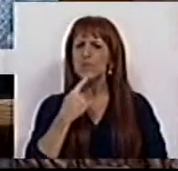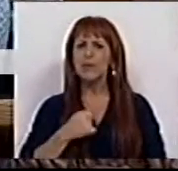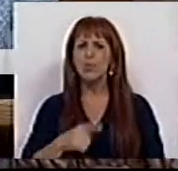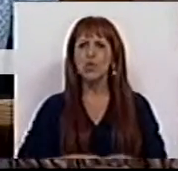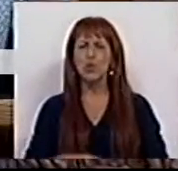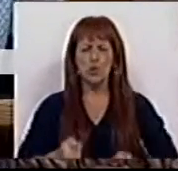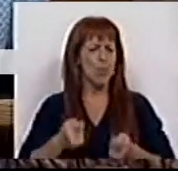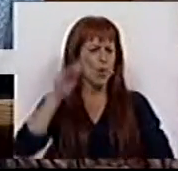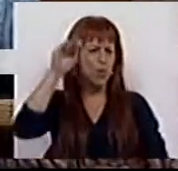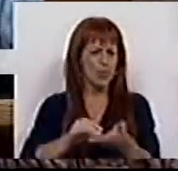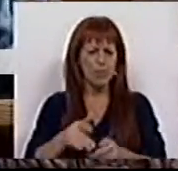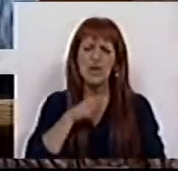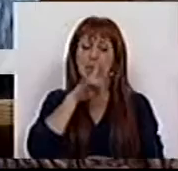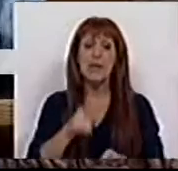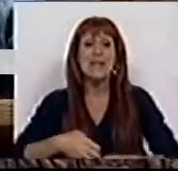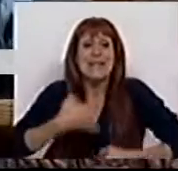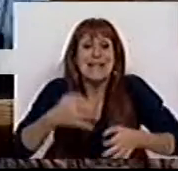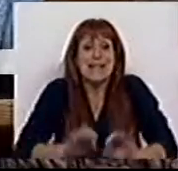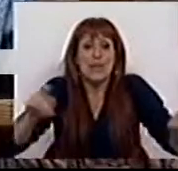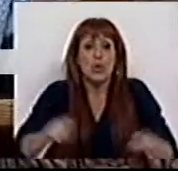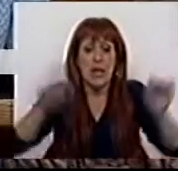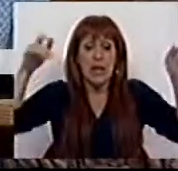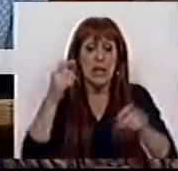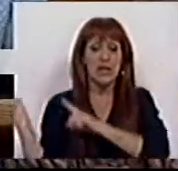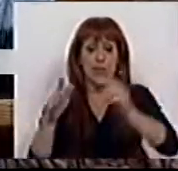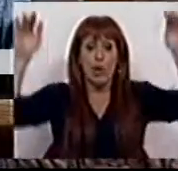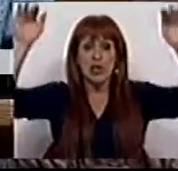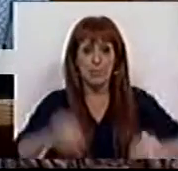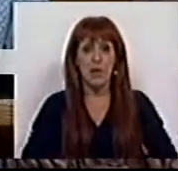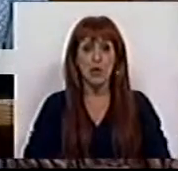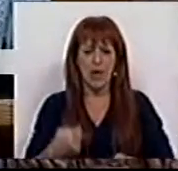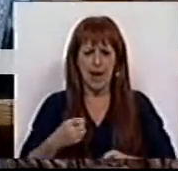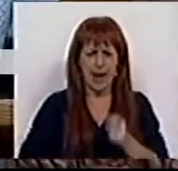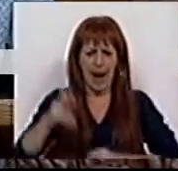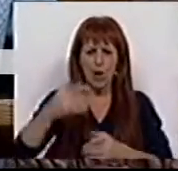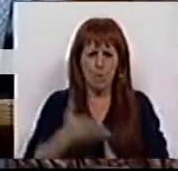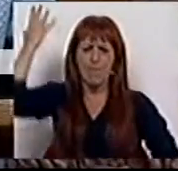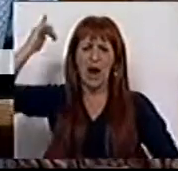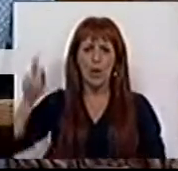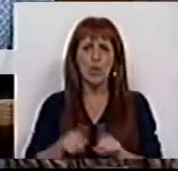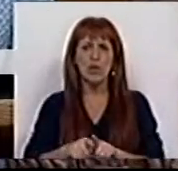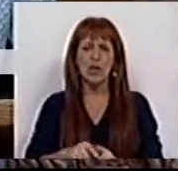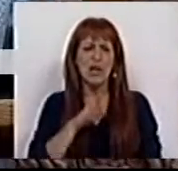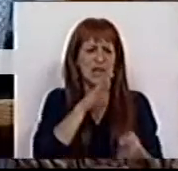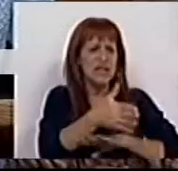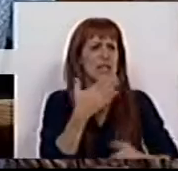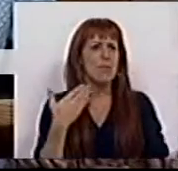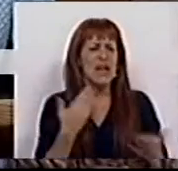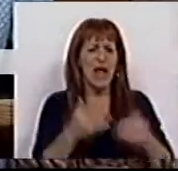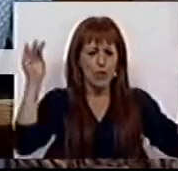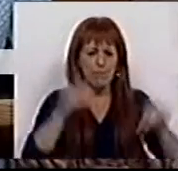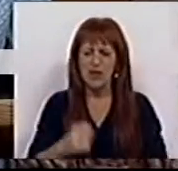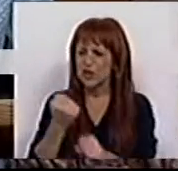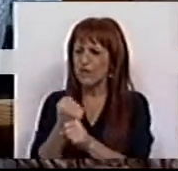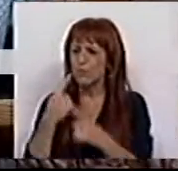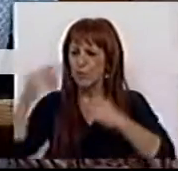o desinvestimento na ferrovia significa menos transporte e mais caro, menos acessibilidade, menos